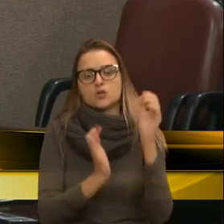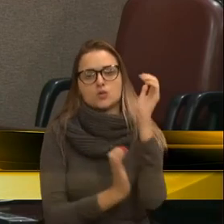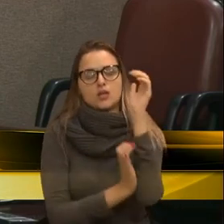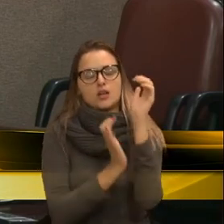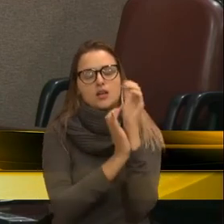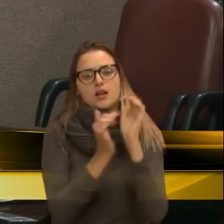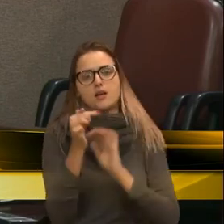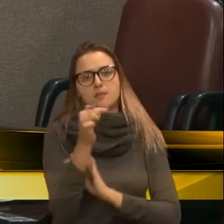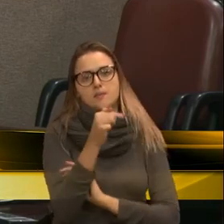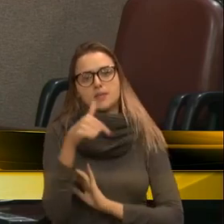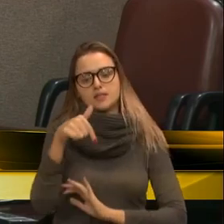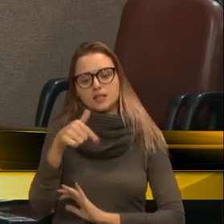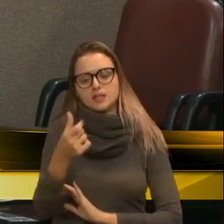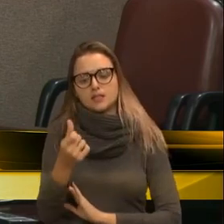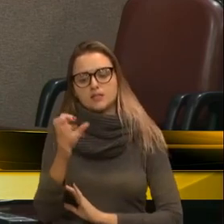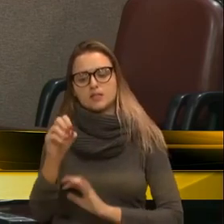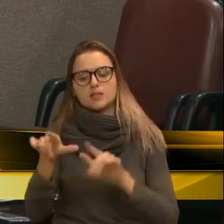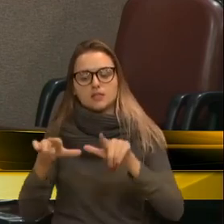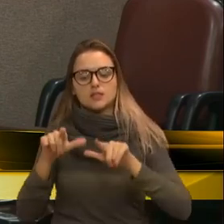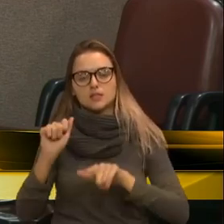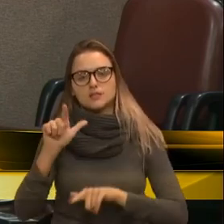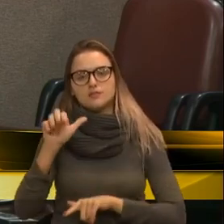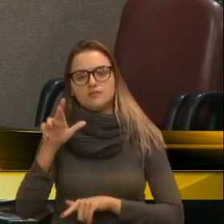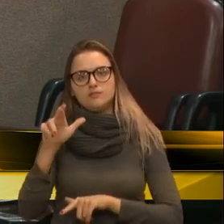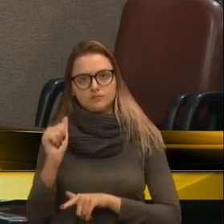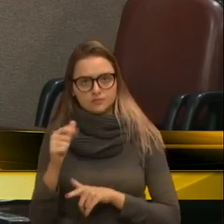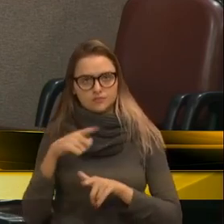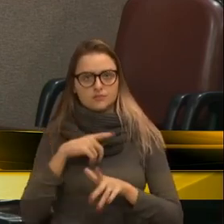destravar esses 760 alvará que estão presos aí na